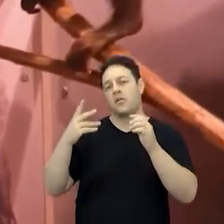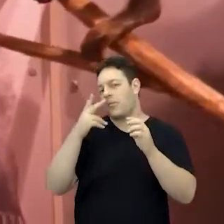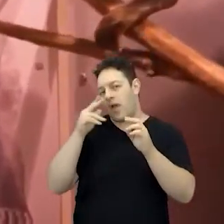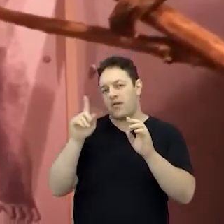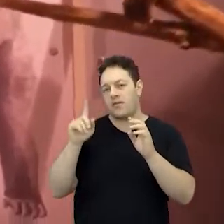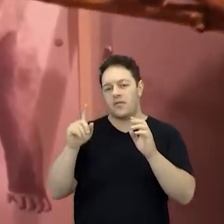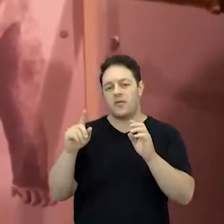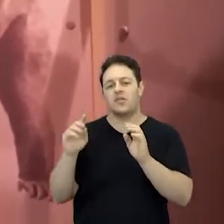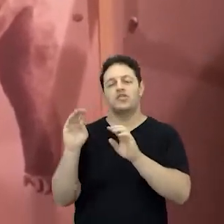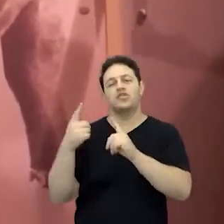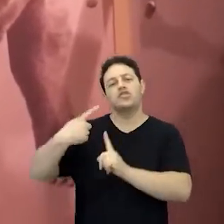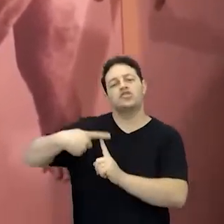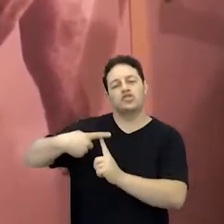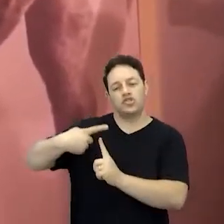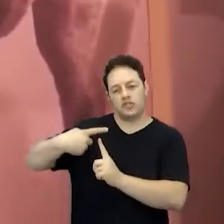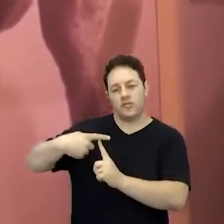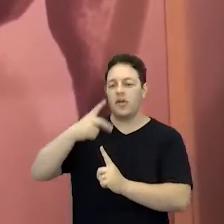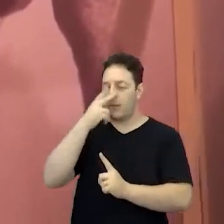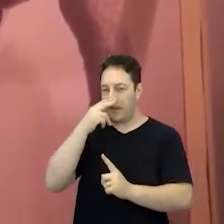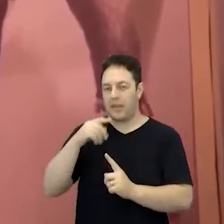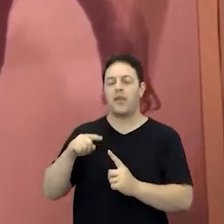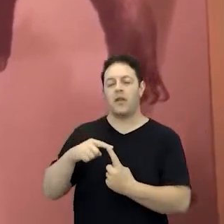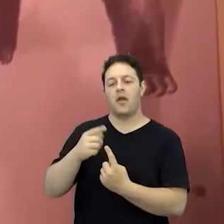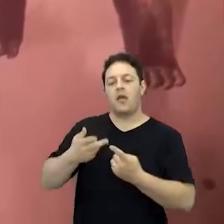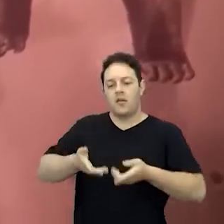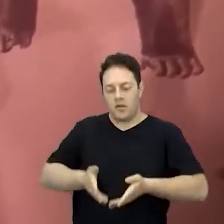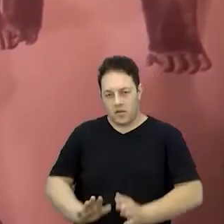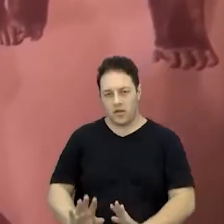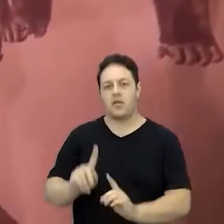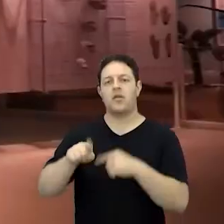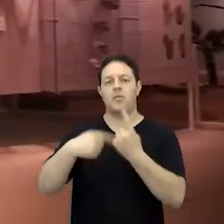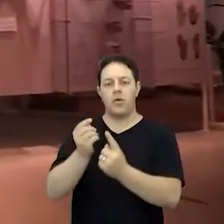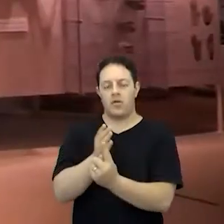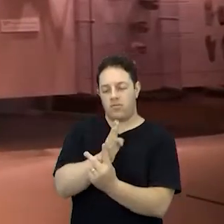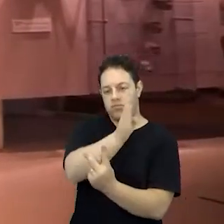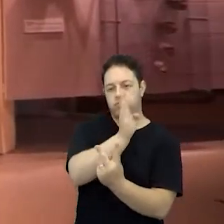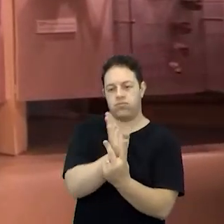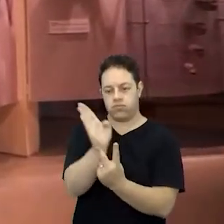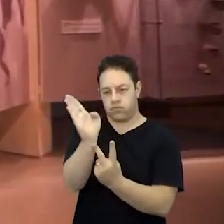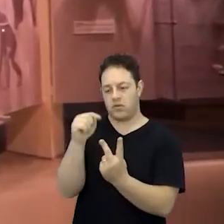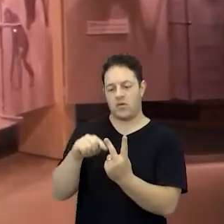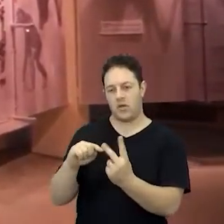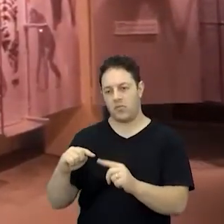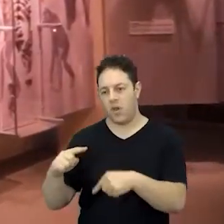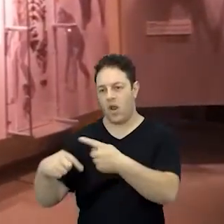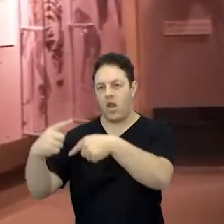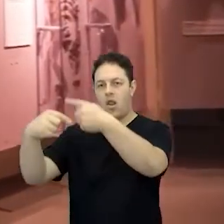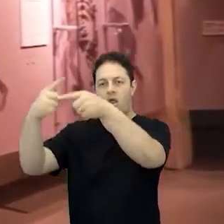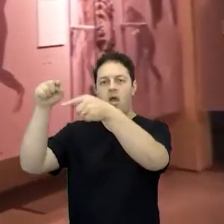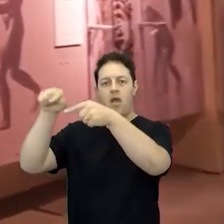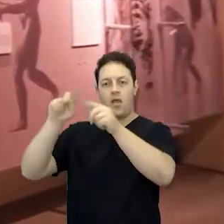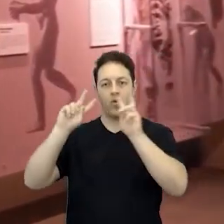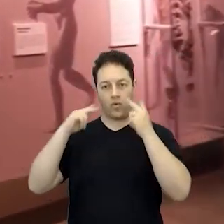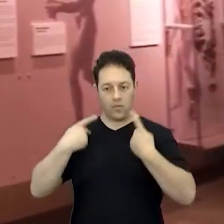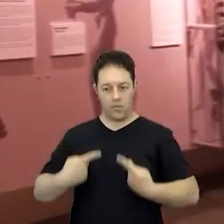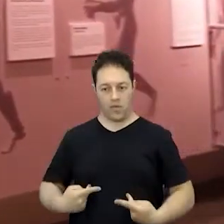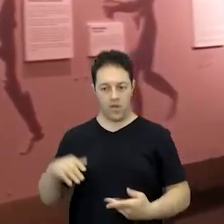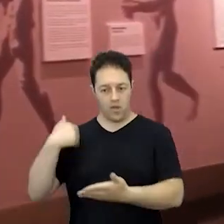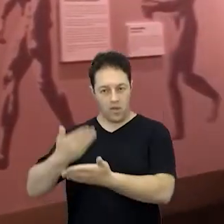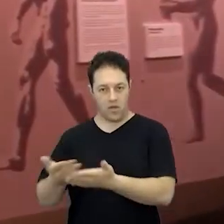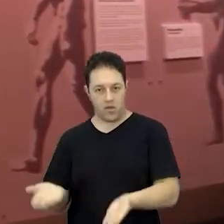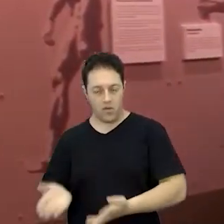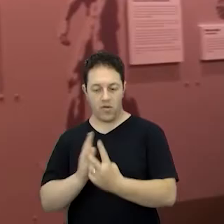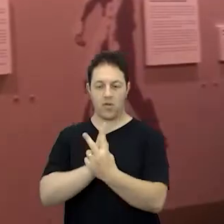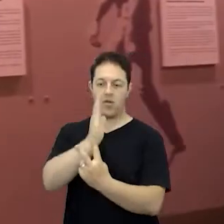surgiram como se fossem duas linhagens é uma informação então uma linhagem deu origem à linhagem evolutiva humana Até chegar na gente